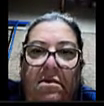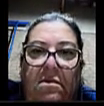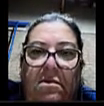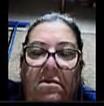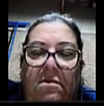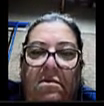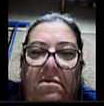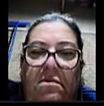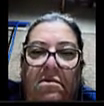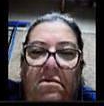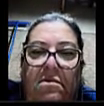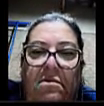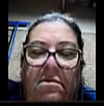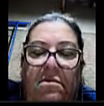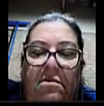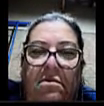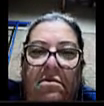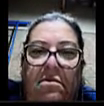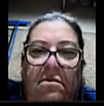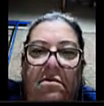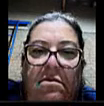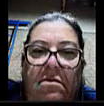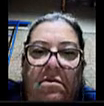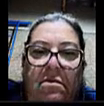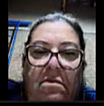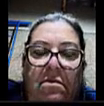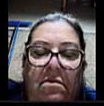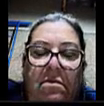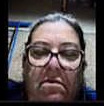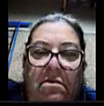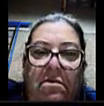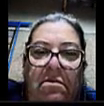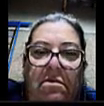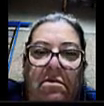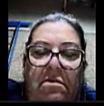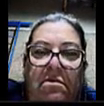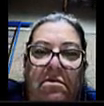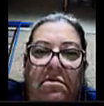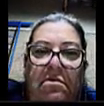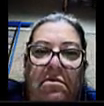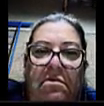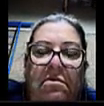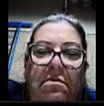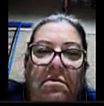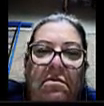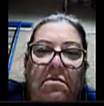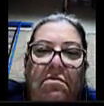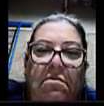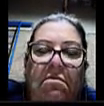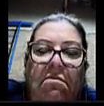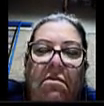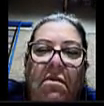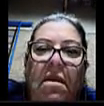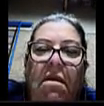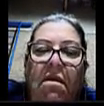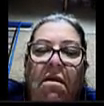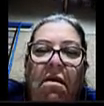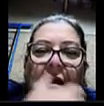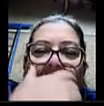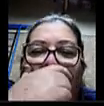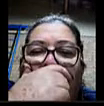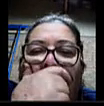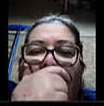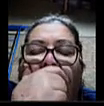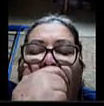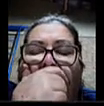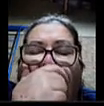O primeiro passo, acredito eu, só uma coisa, é comum, não é tão incomum, não é 100% das vezes, mas não